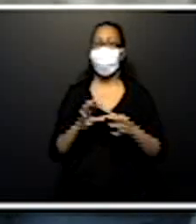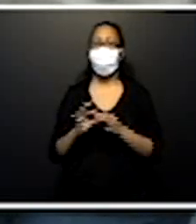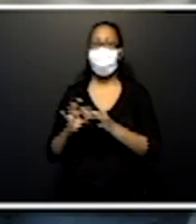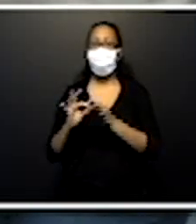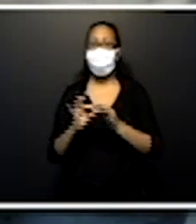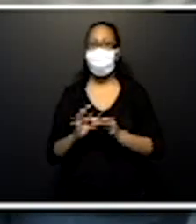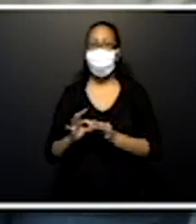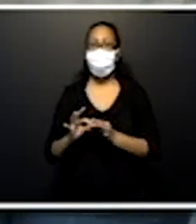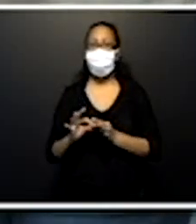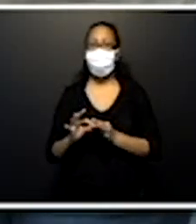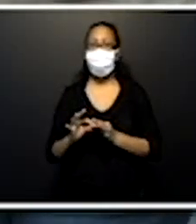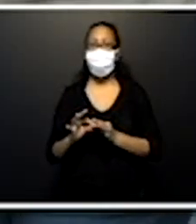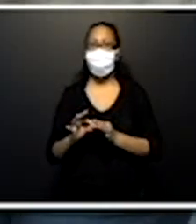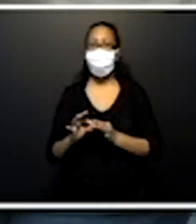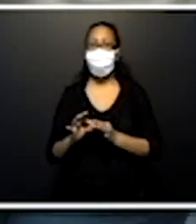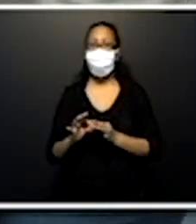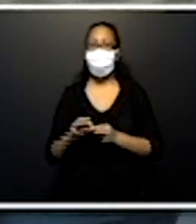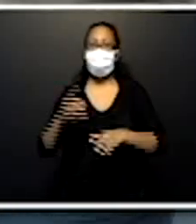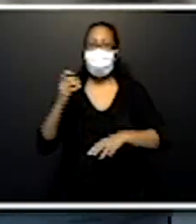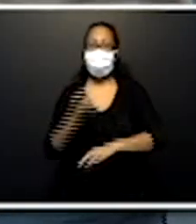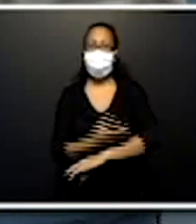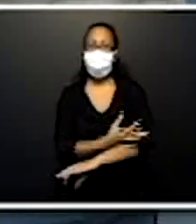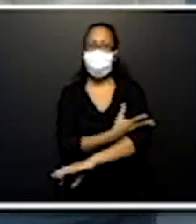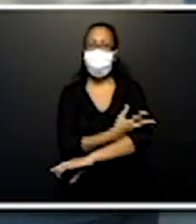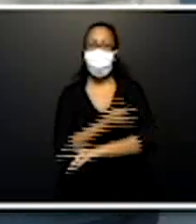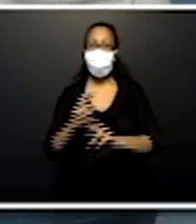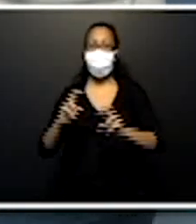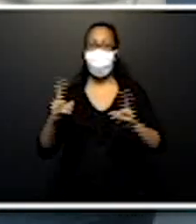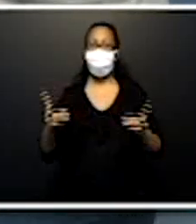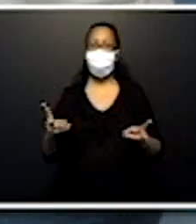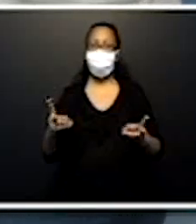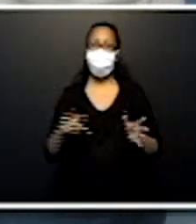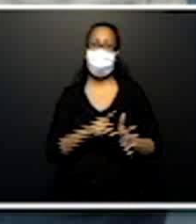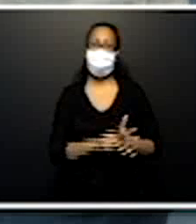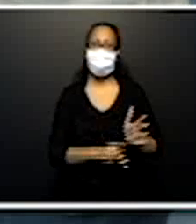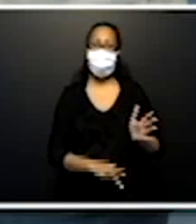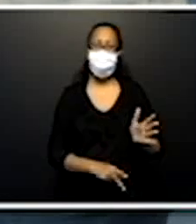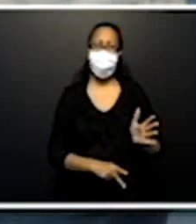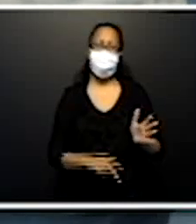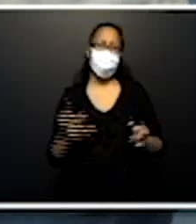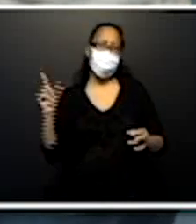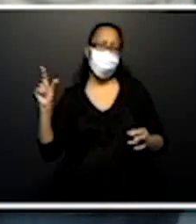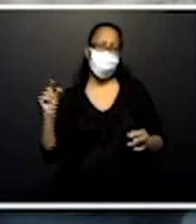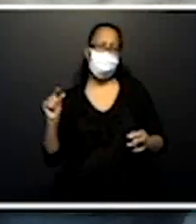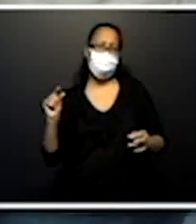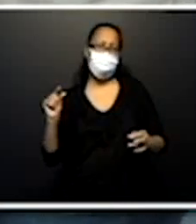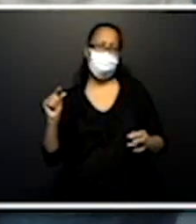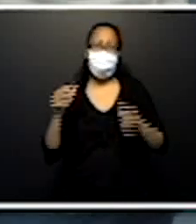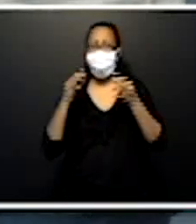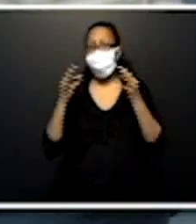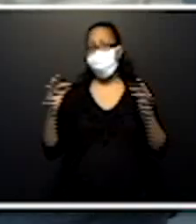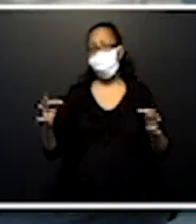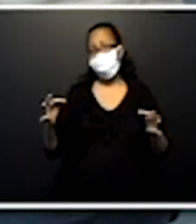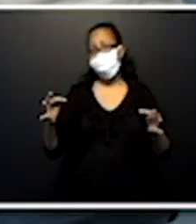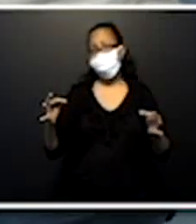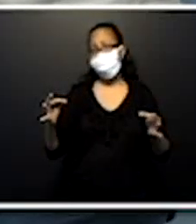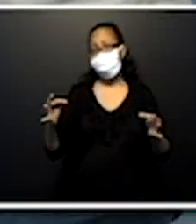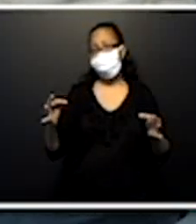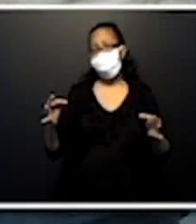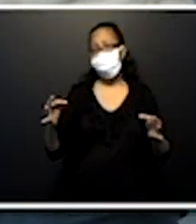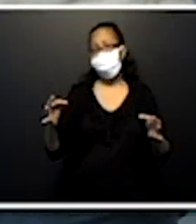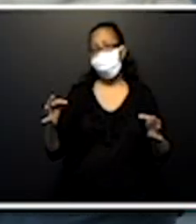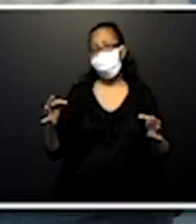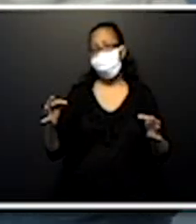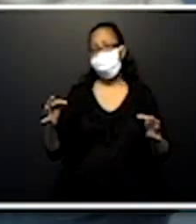justamente essas sensações diferentes. E olha, de um poema tão pequeno, que parece ser tão simples, quantas coisas que a autora